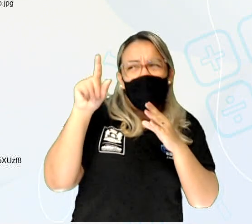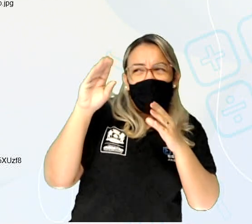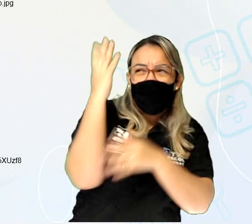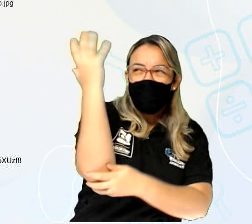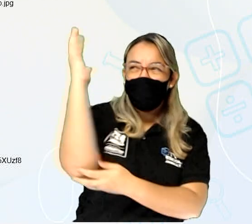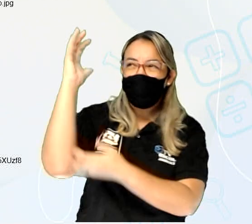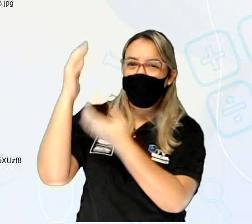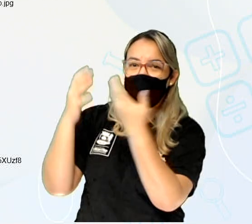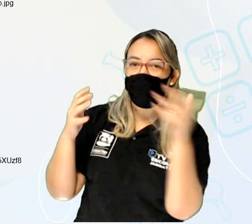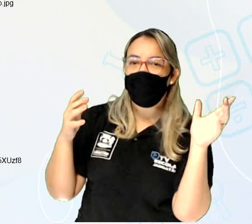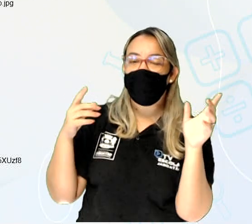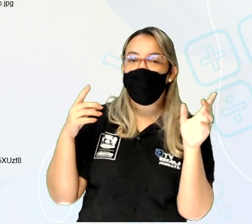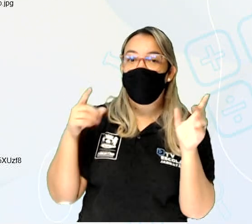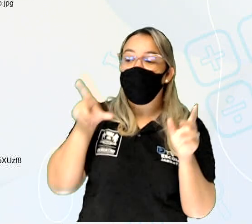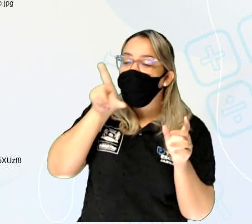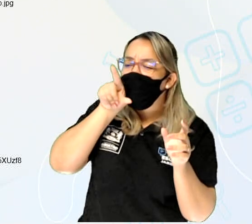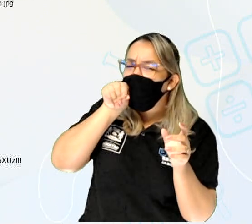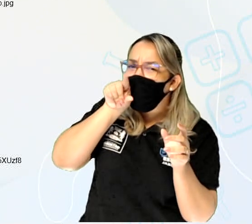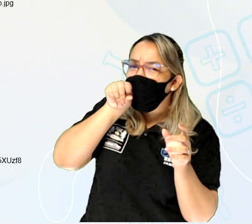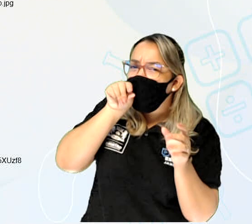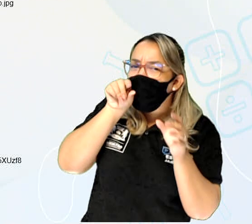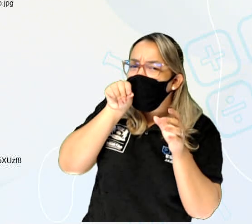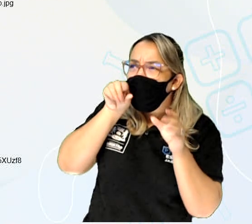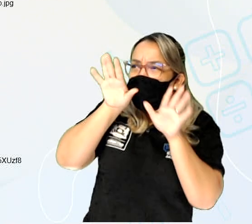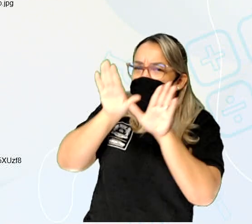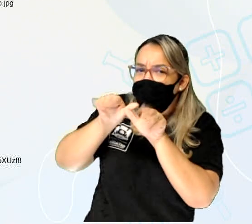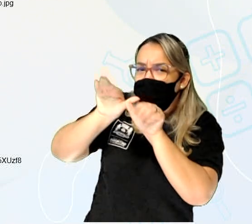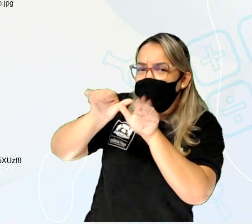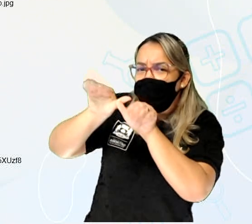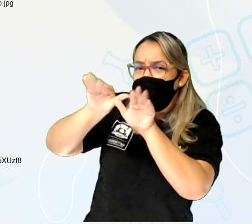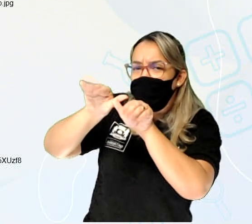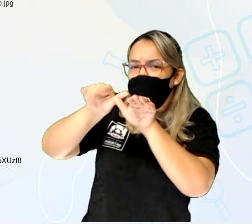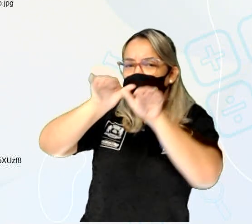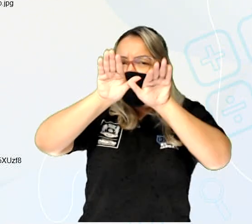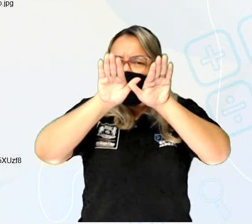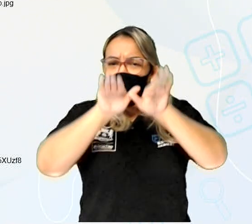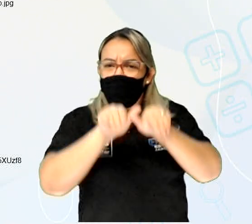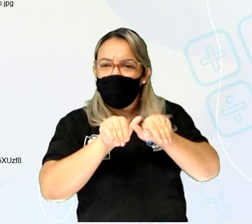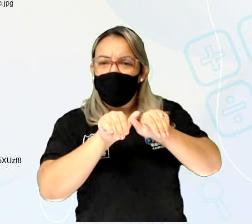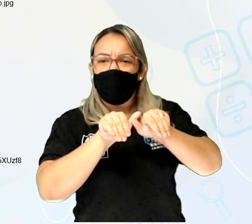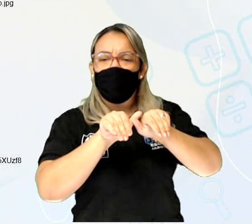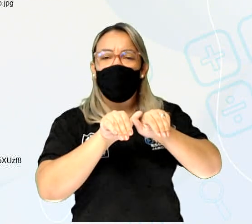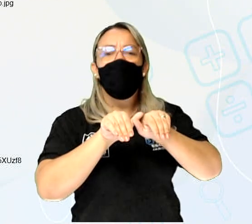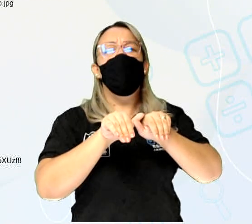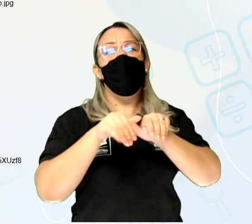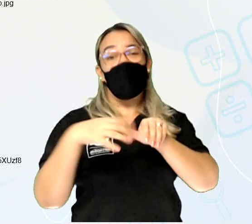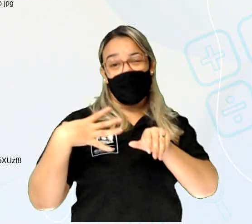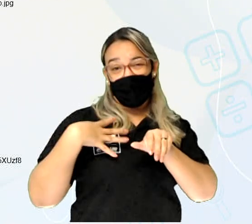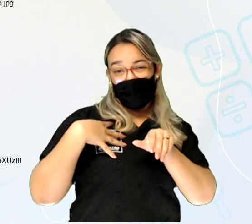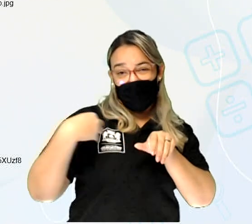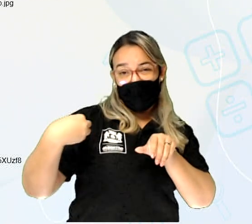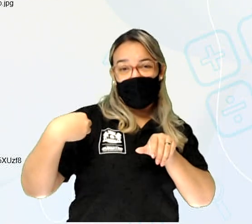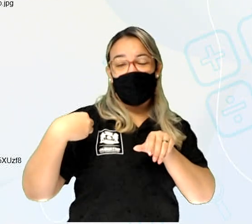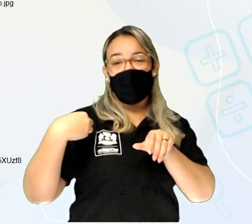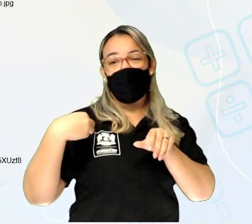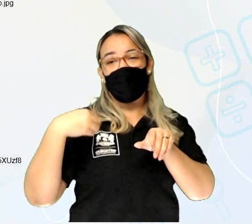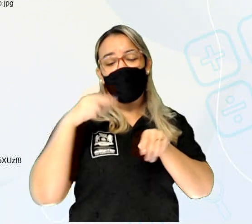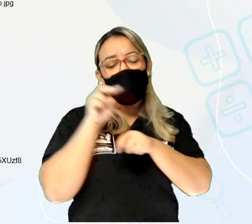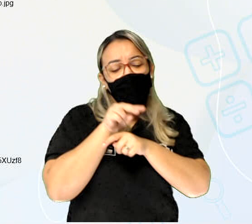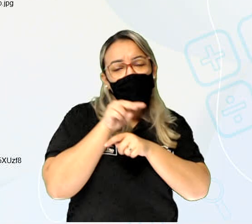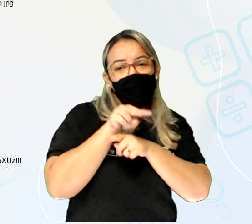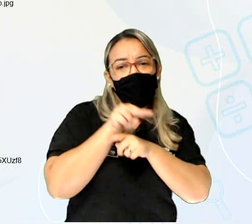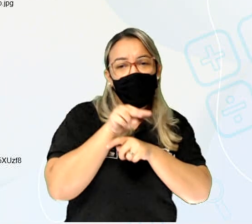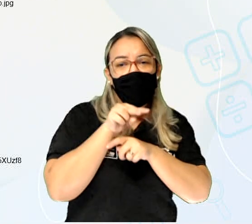eles construam suas moradas e coloquem o seu bem mais precioso, que são os filhotinhos, num lugar